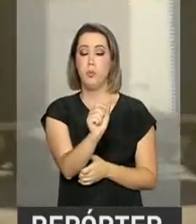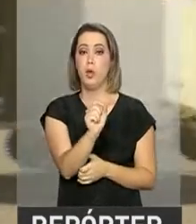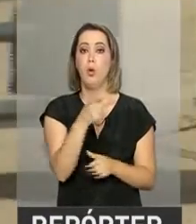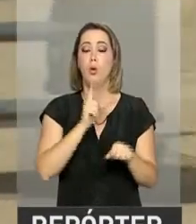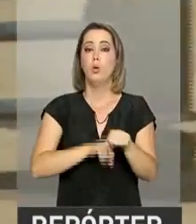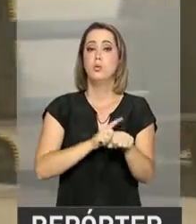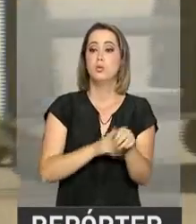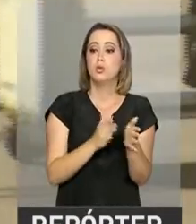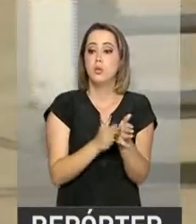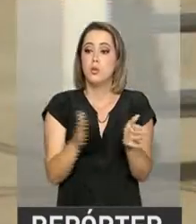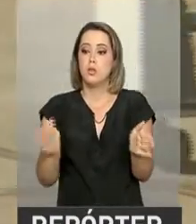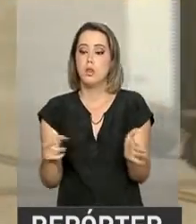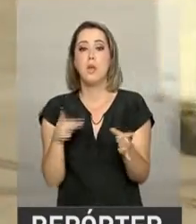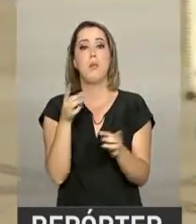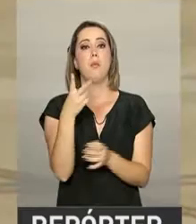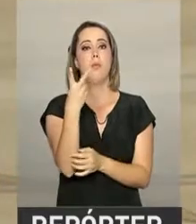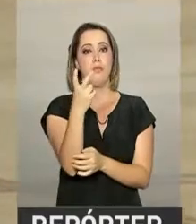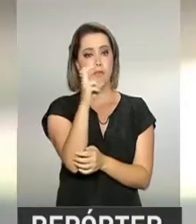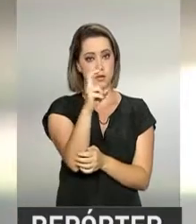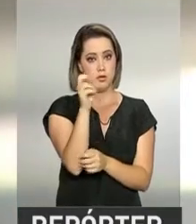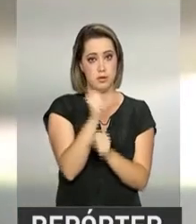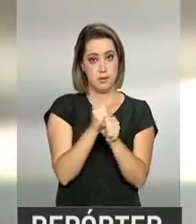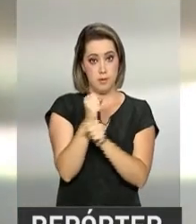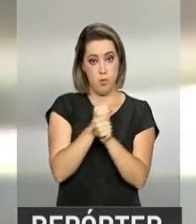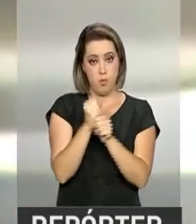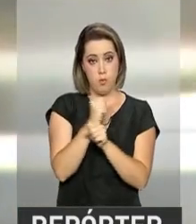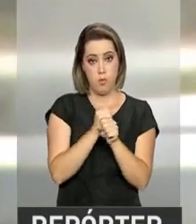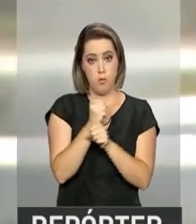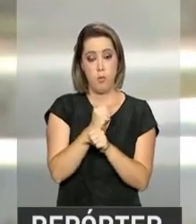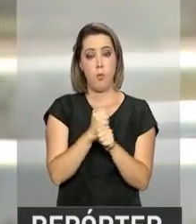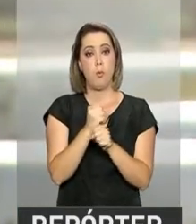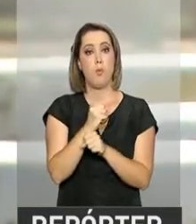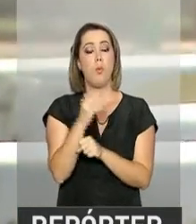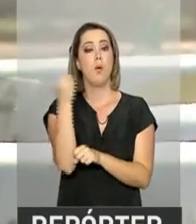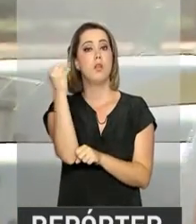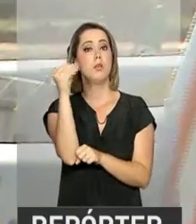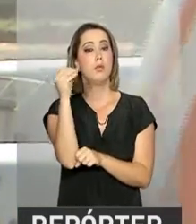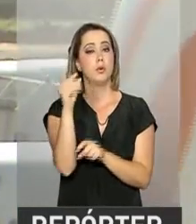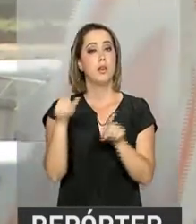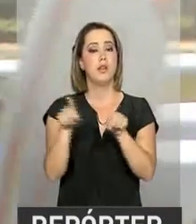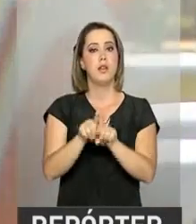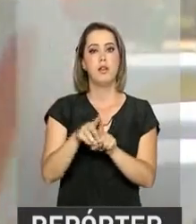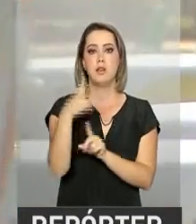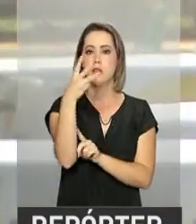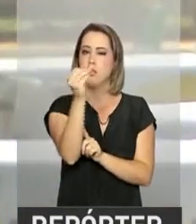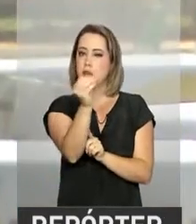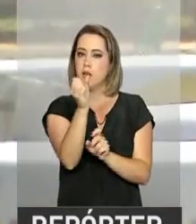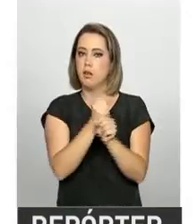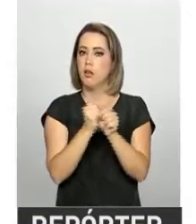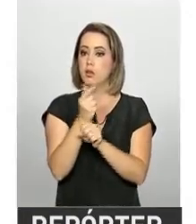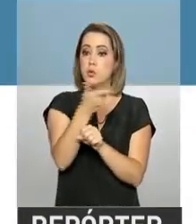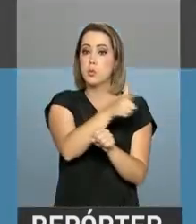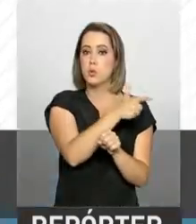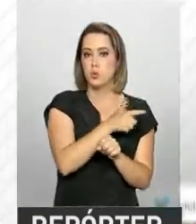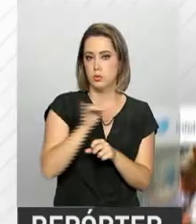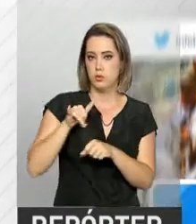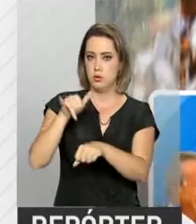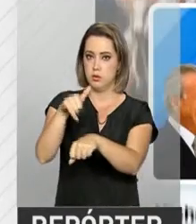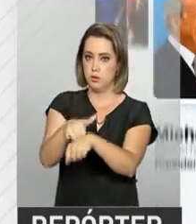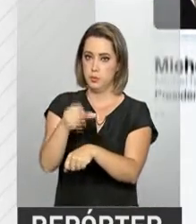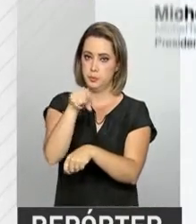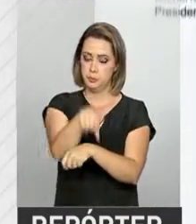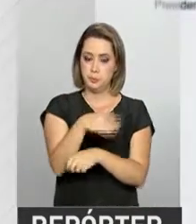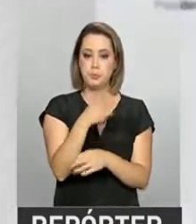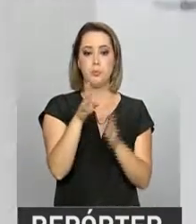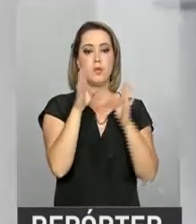concessão dos editais será de 25 anos para o aeroporto de porto alegre e de 30 anos para os demais pelas redes sociais o